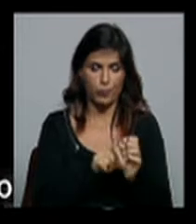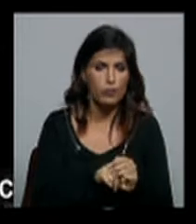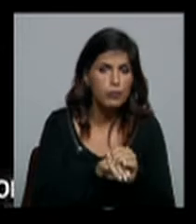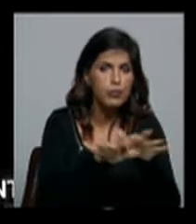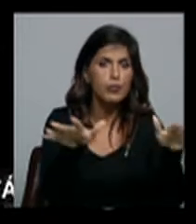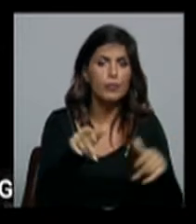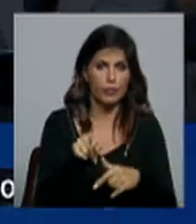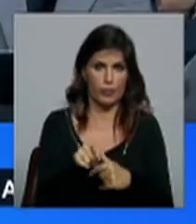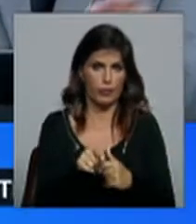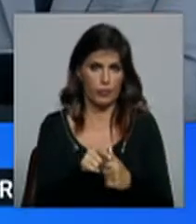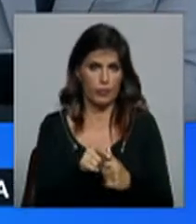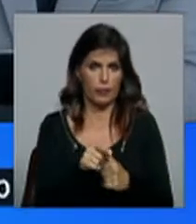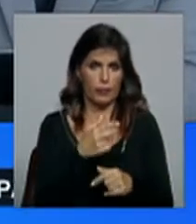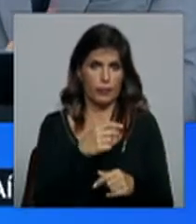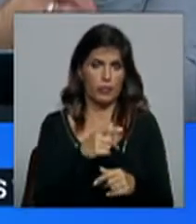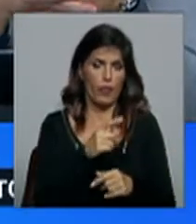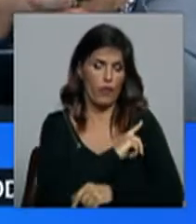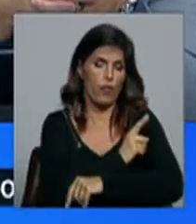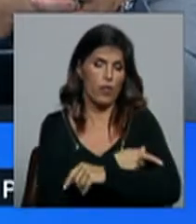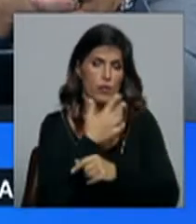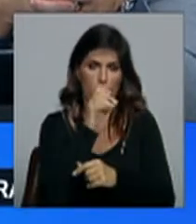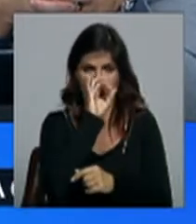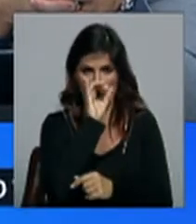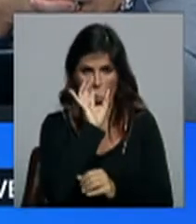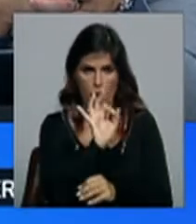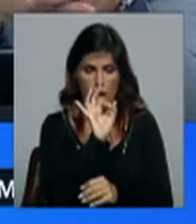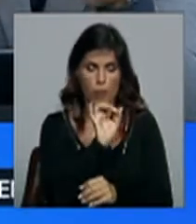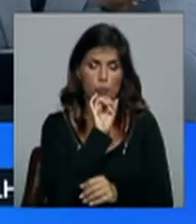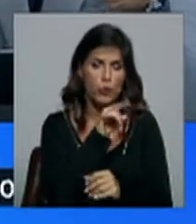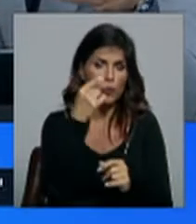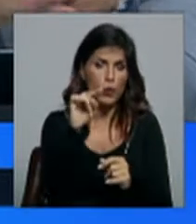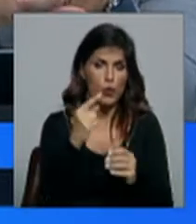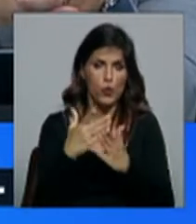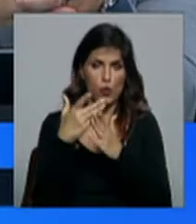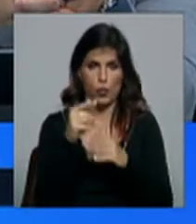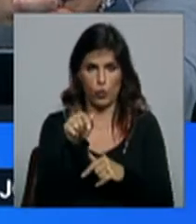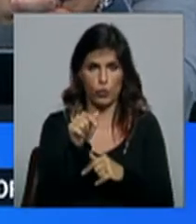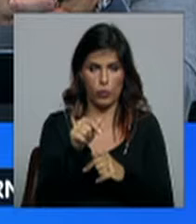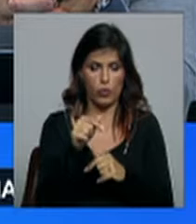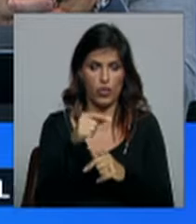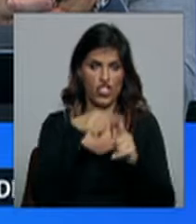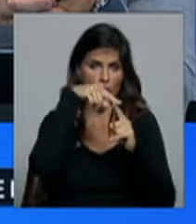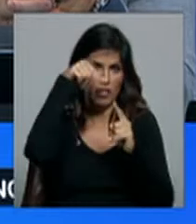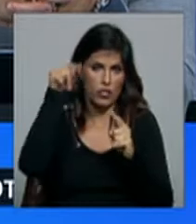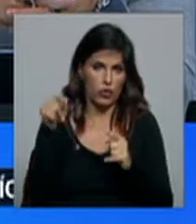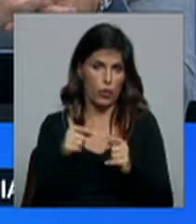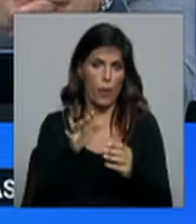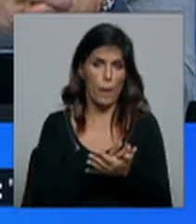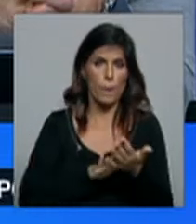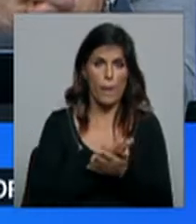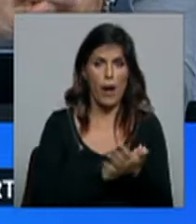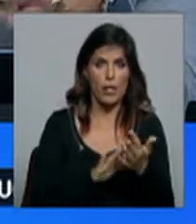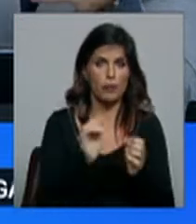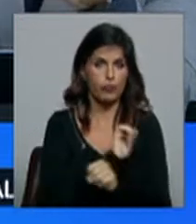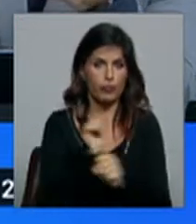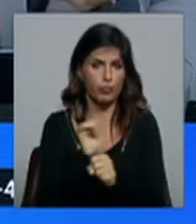facto absolutamente extraordinárias, em que podemos então ter aqui um estudo estatístico baseado nestas explosões e que diz